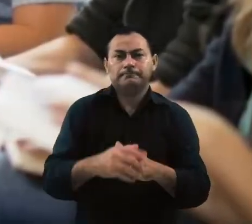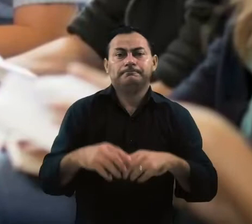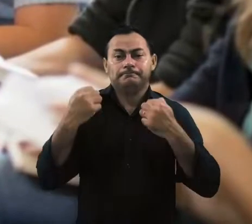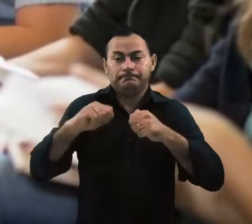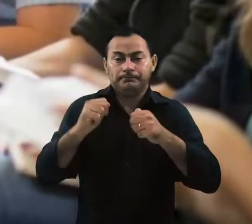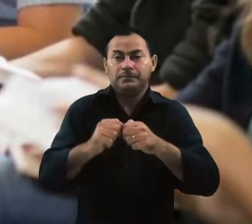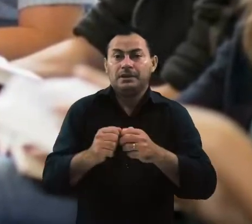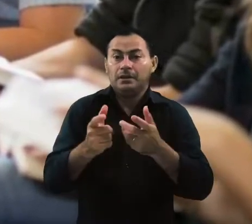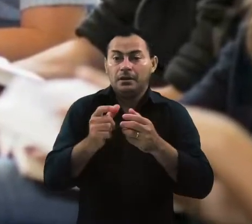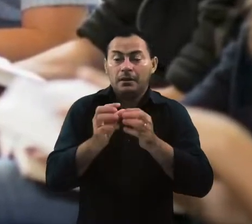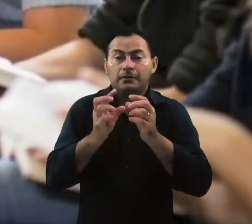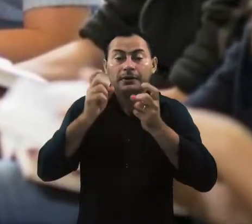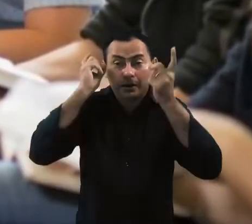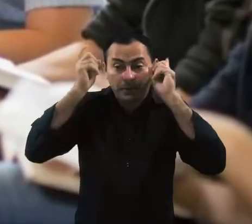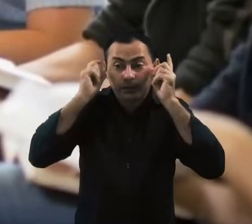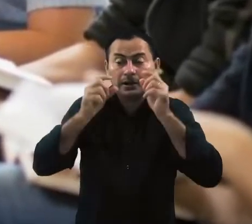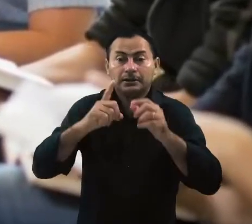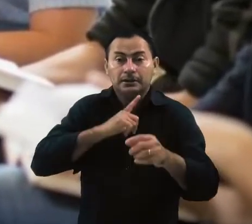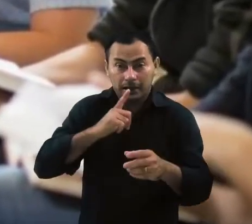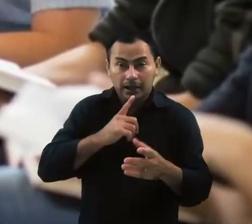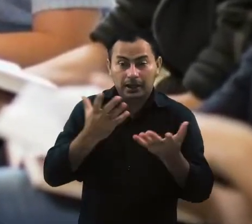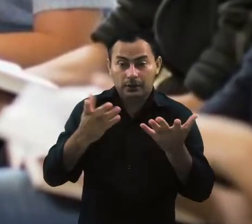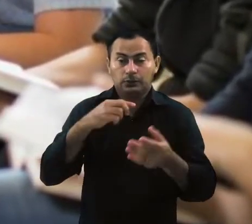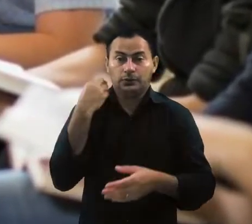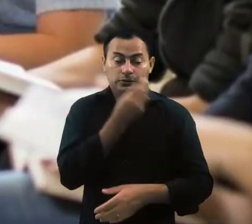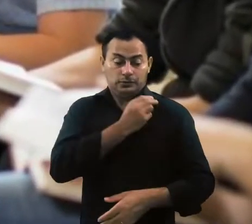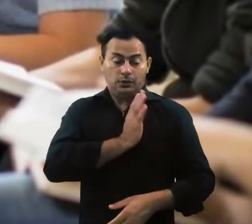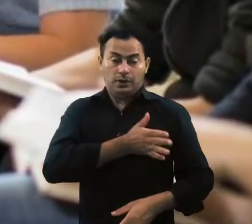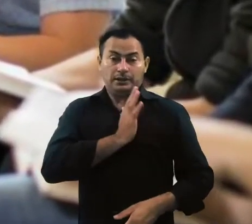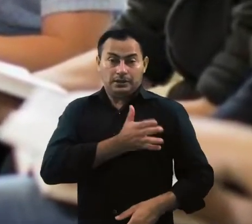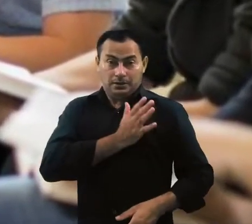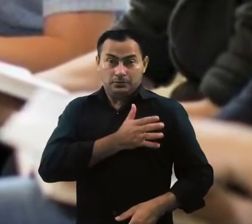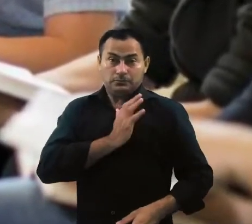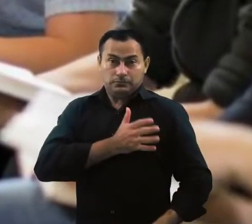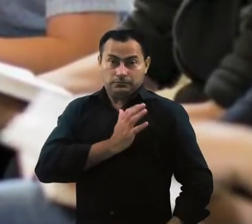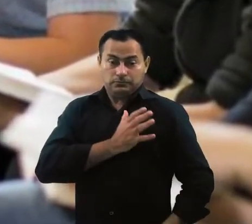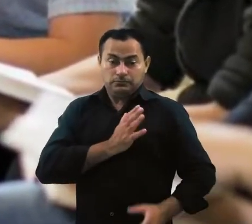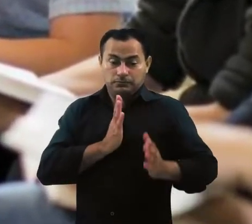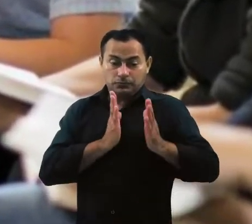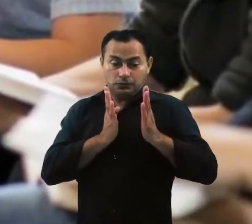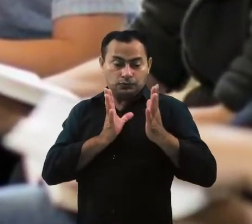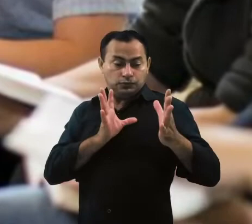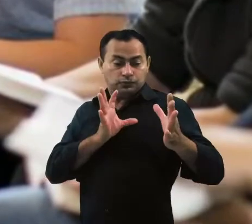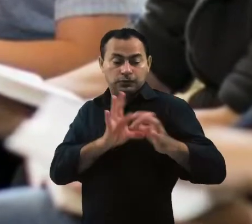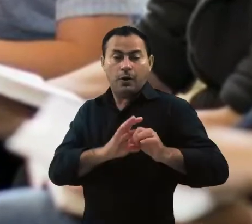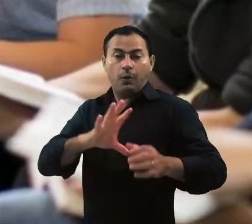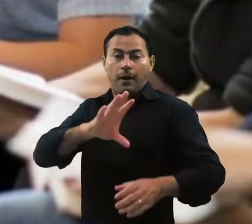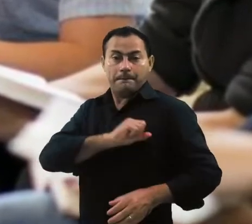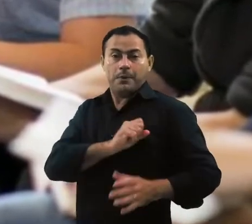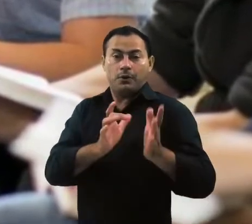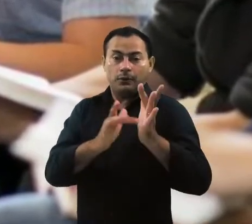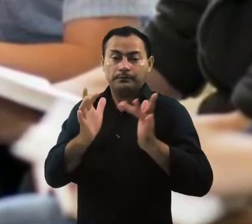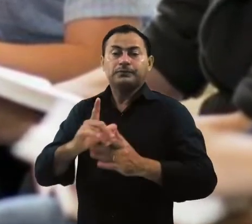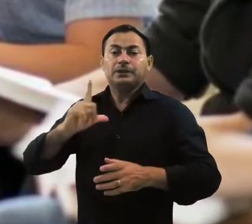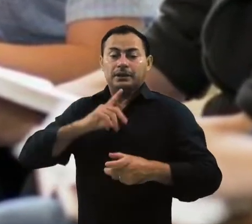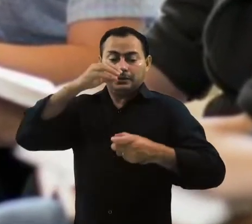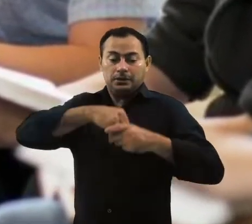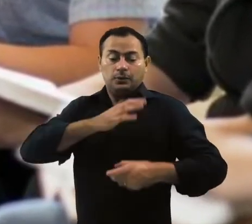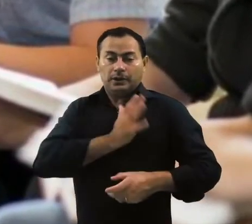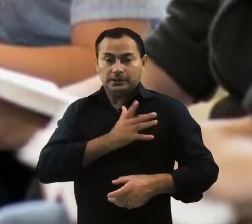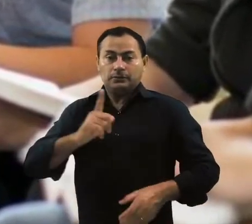redor devemos todos nos preocupar em inteiro nosso coração voltado para o amor